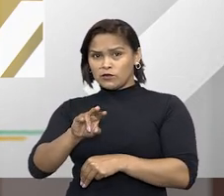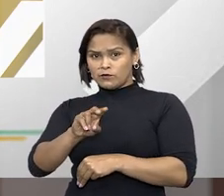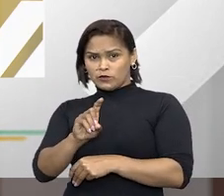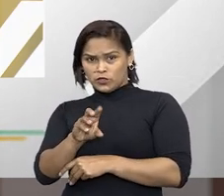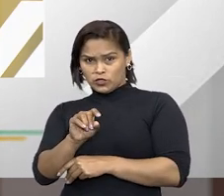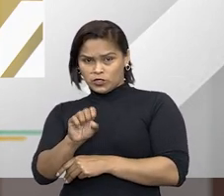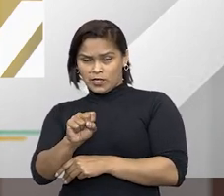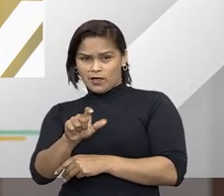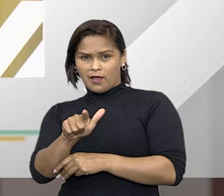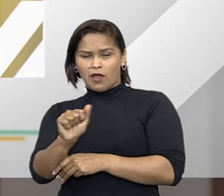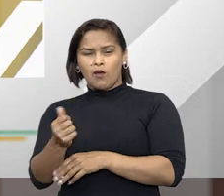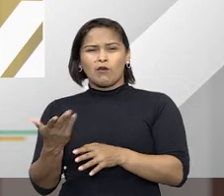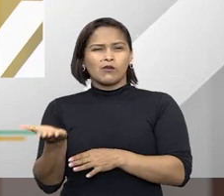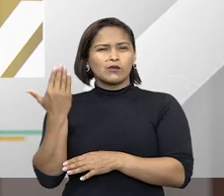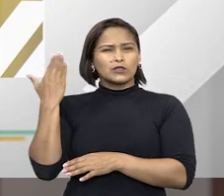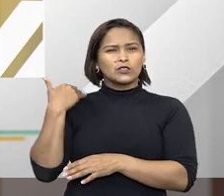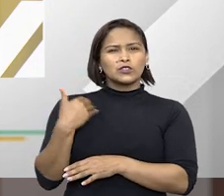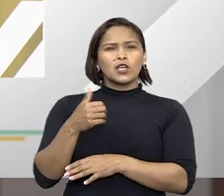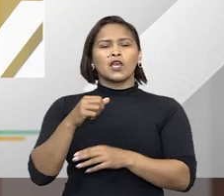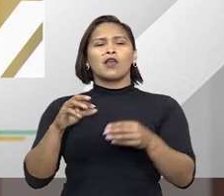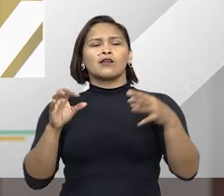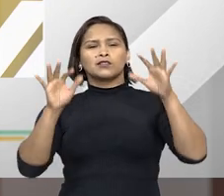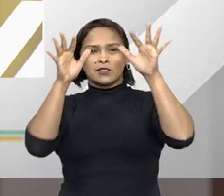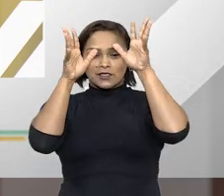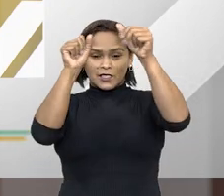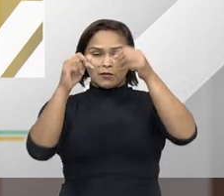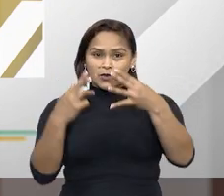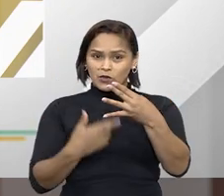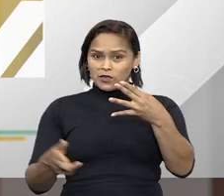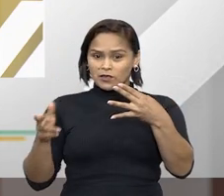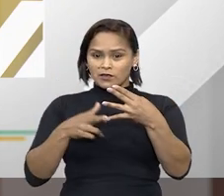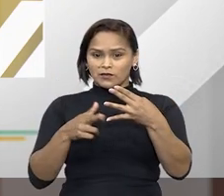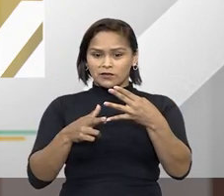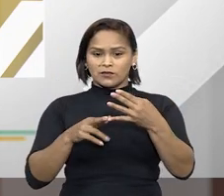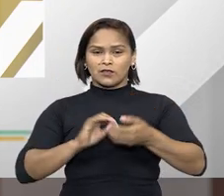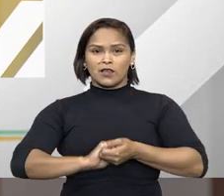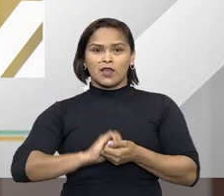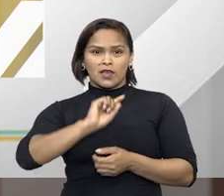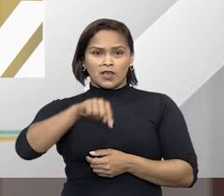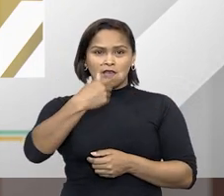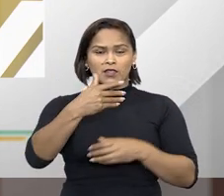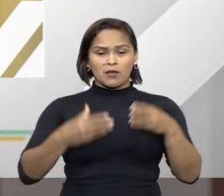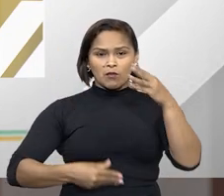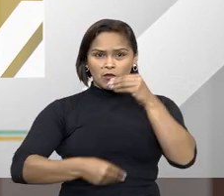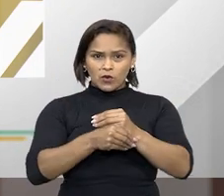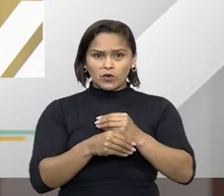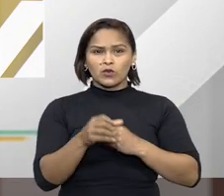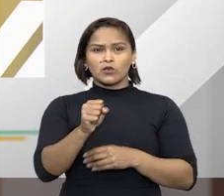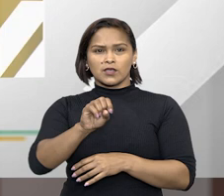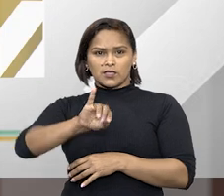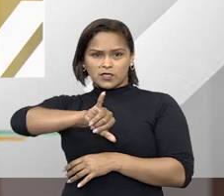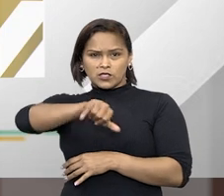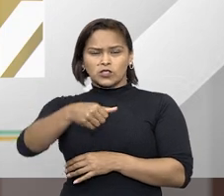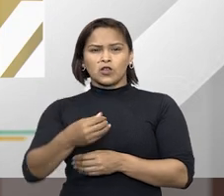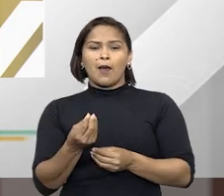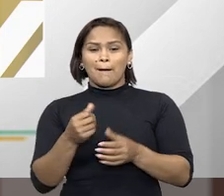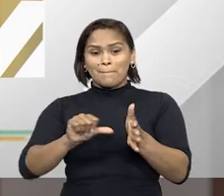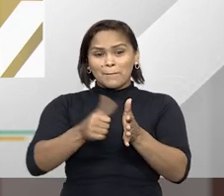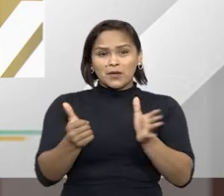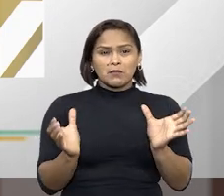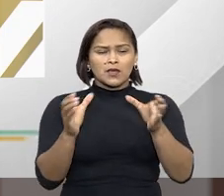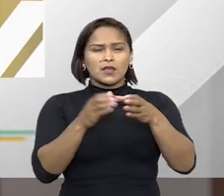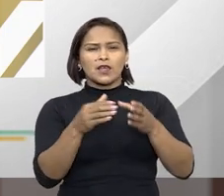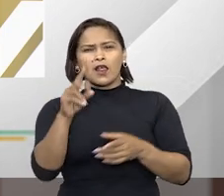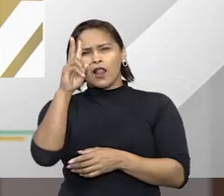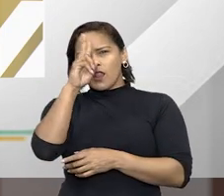o extinto Tribunal Federal de Recursos e depois fez parte da primeira composição do STJ. Vamos relembrar aqui,